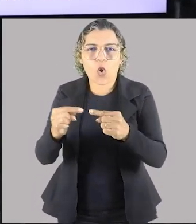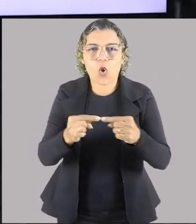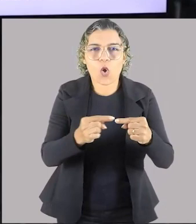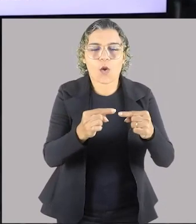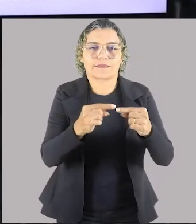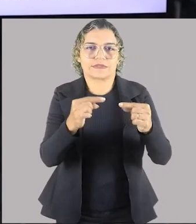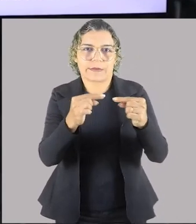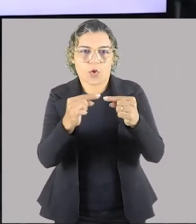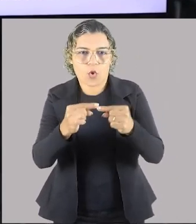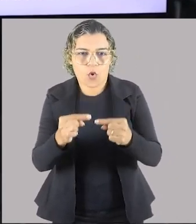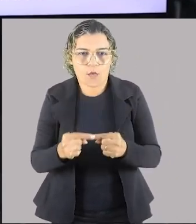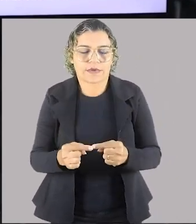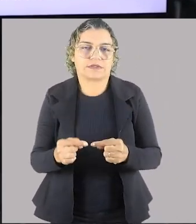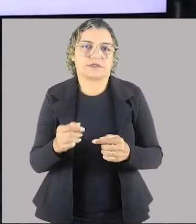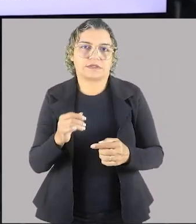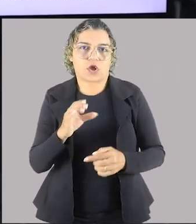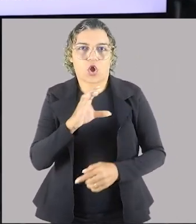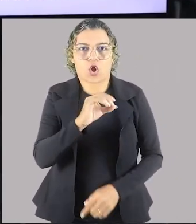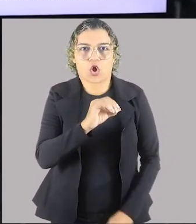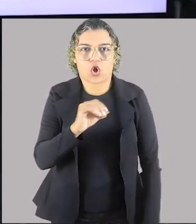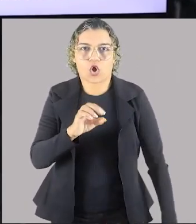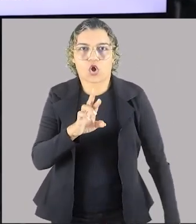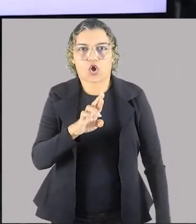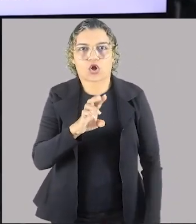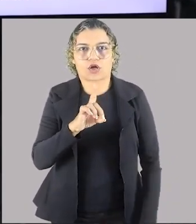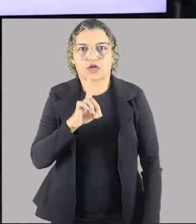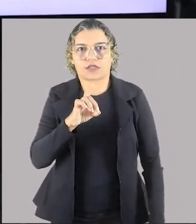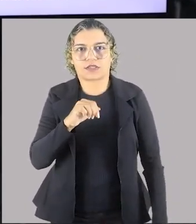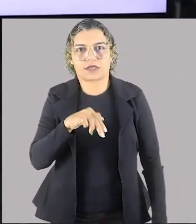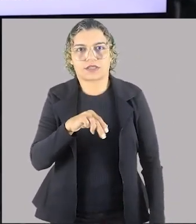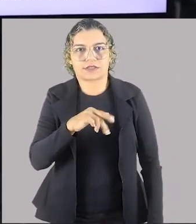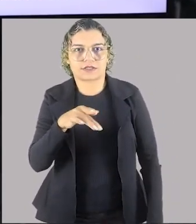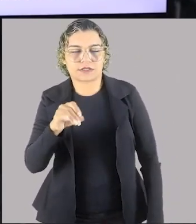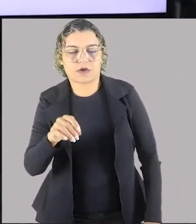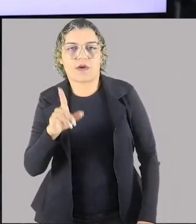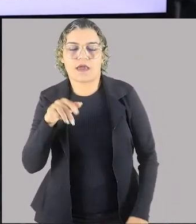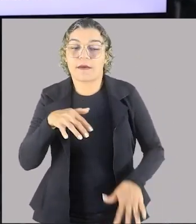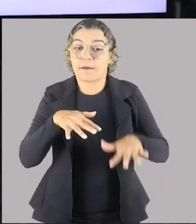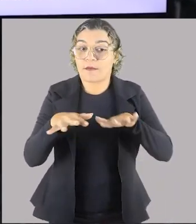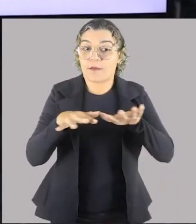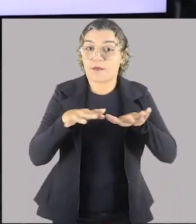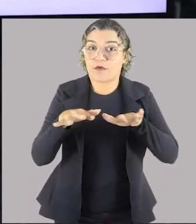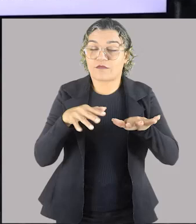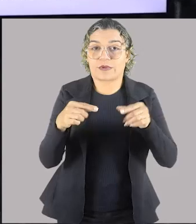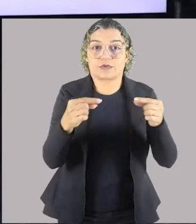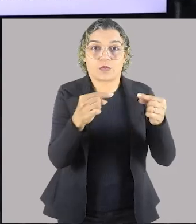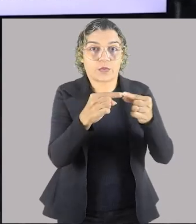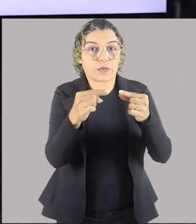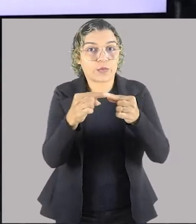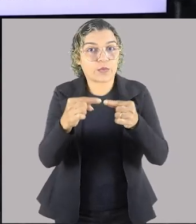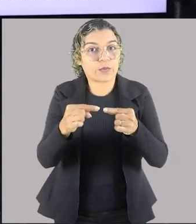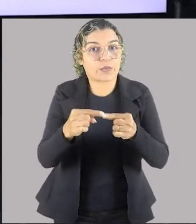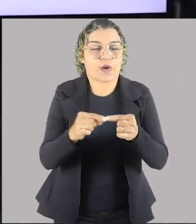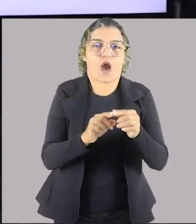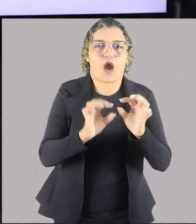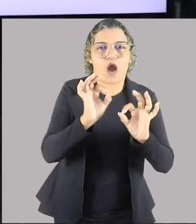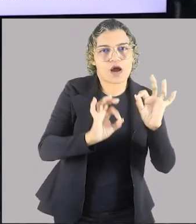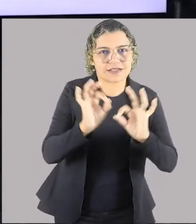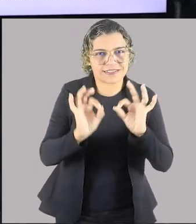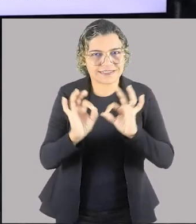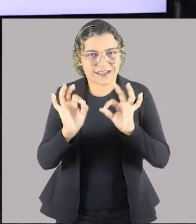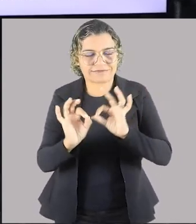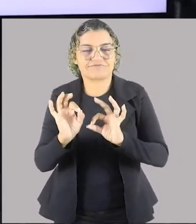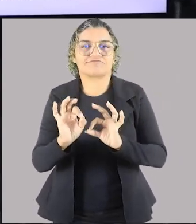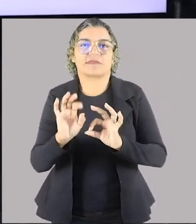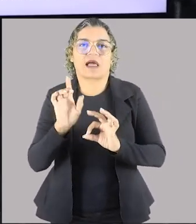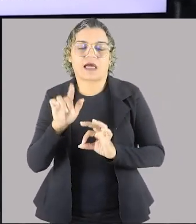essa coordenação, tá? De fazer movimentos sincrônicos organizados. Tá? Isso